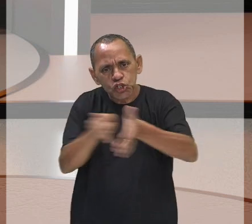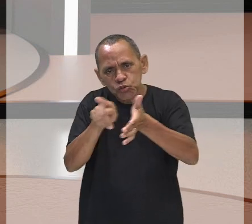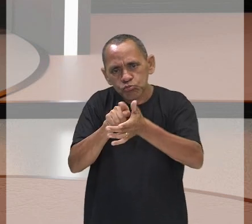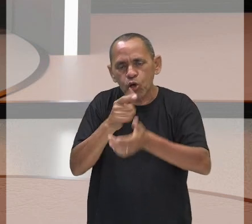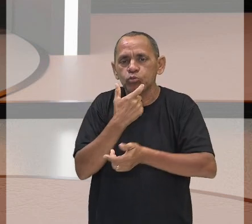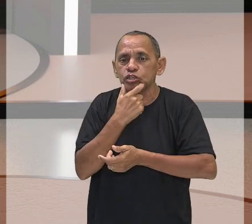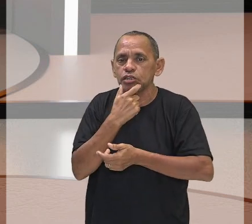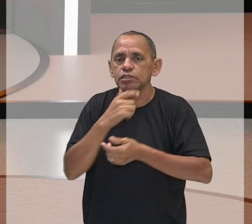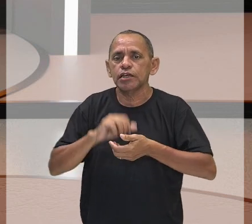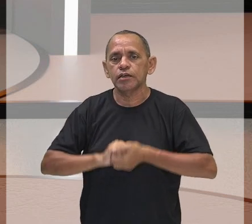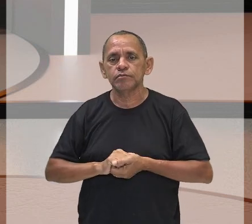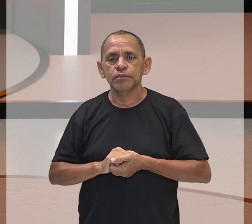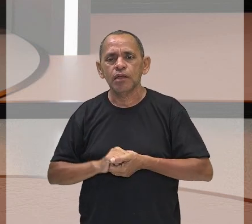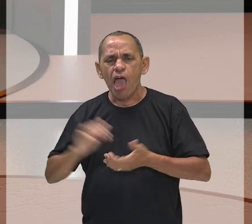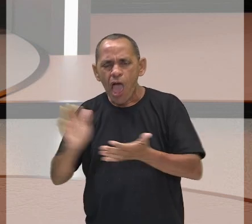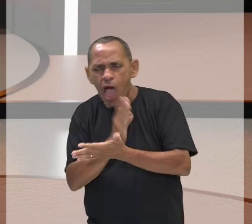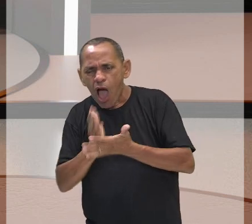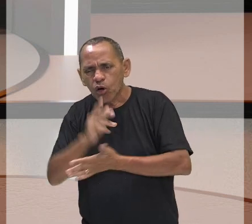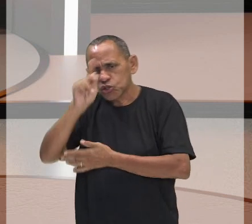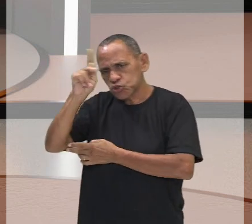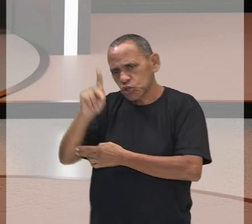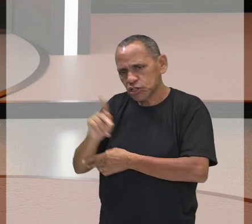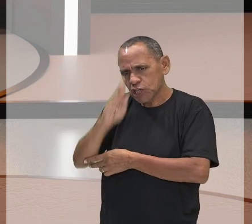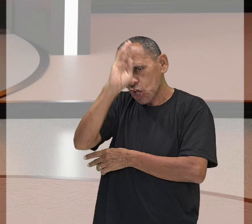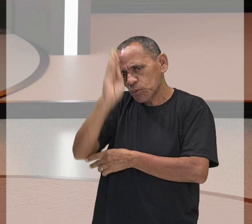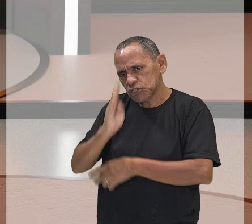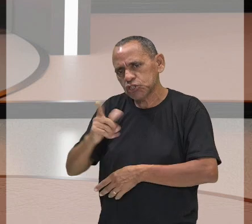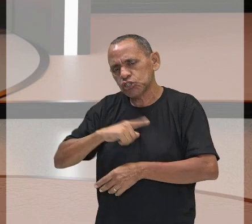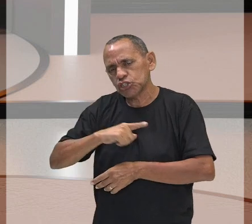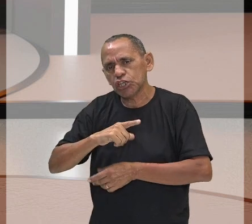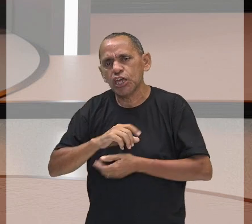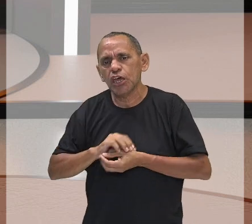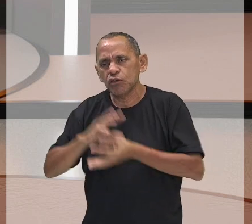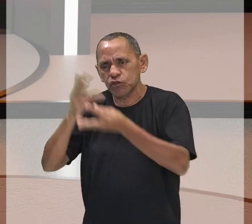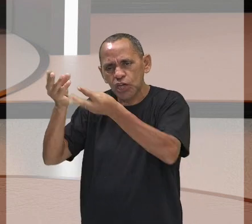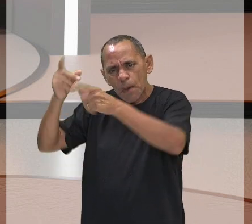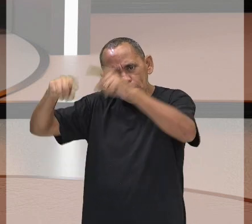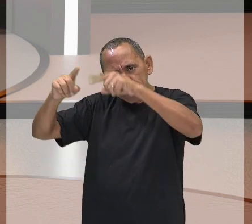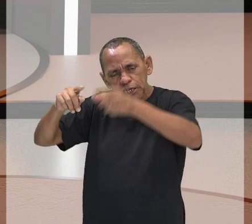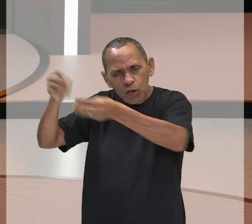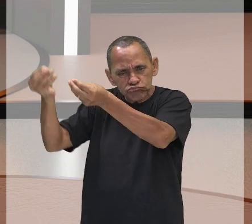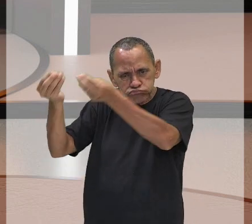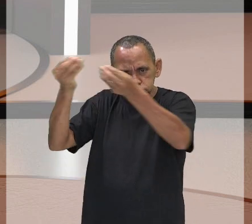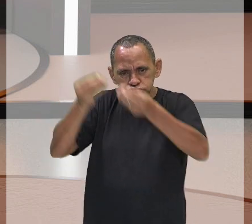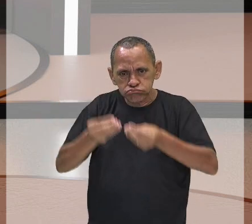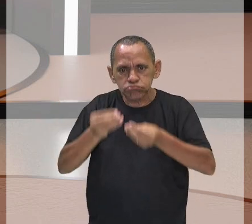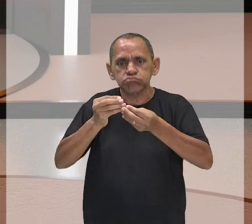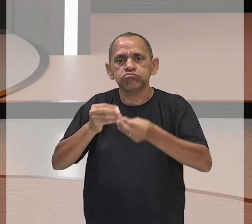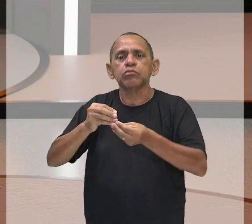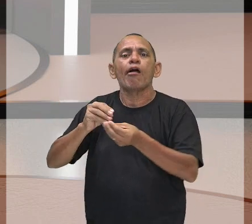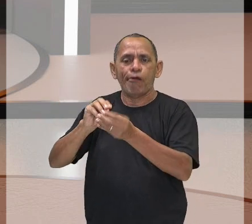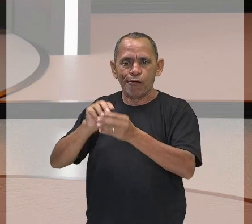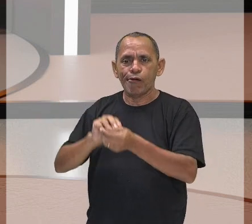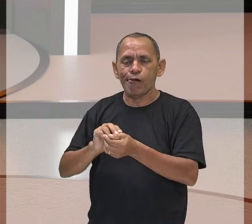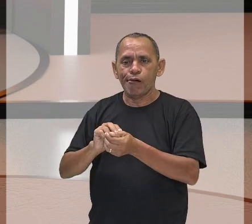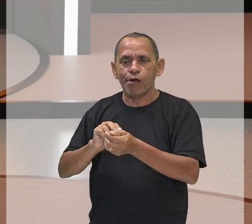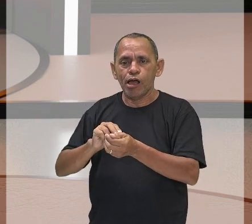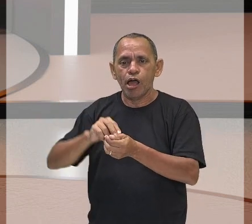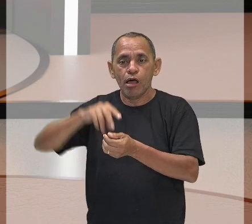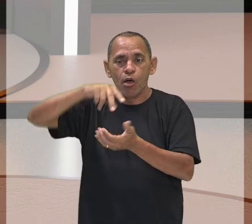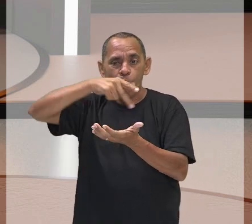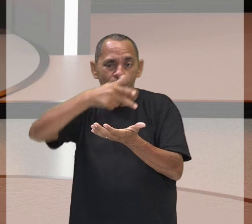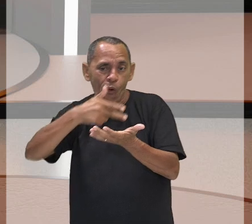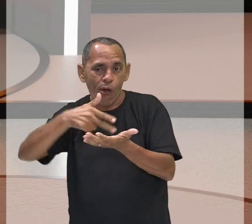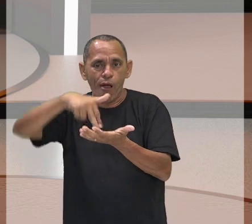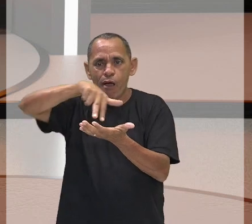historiadores que costumam dizer que no Brasil veio uma grande remessa de patins de gelo para o Brasil. Patins de gelo para o